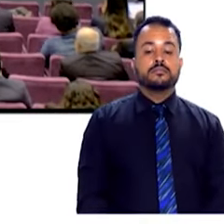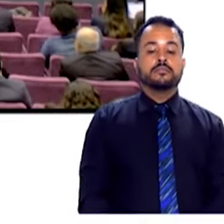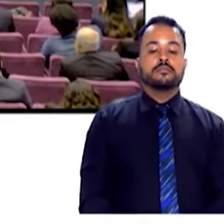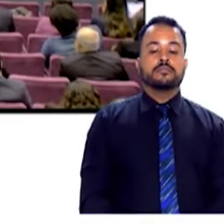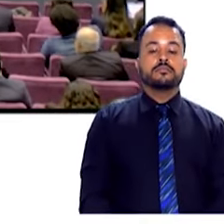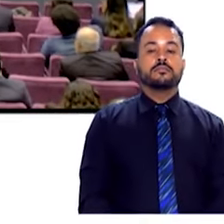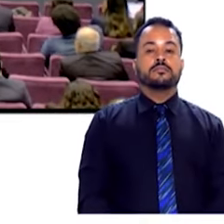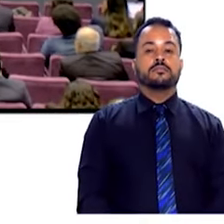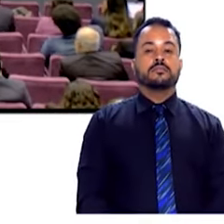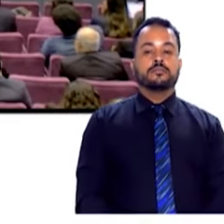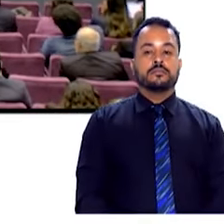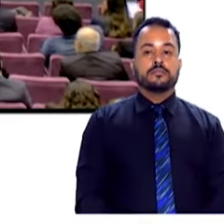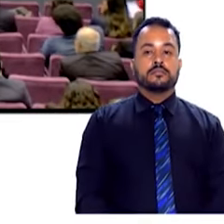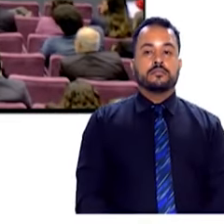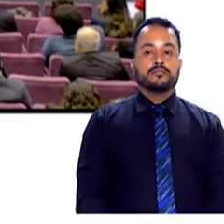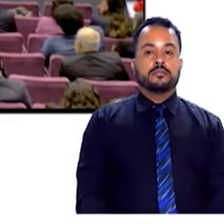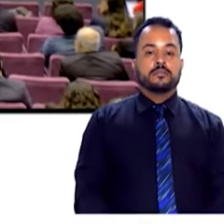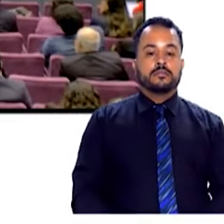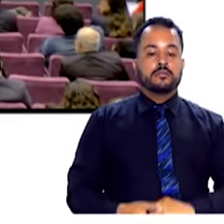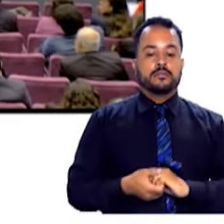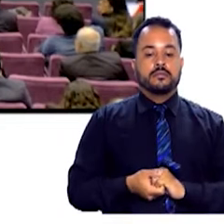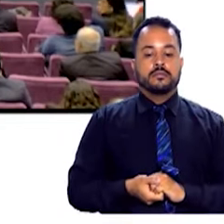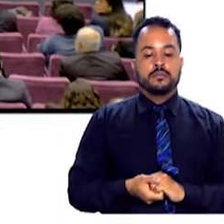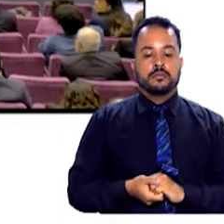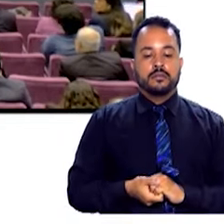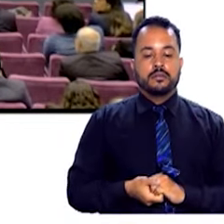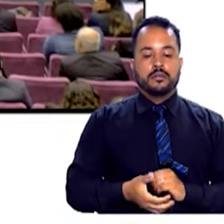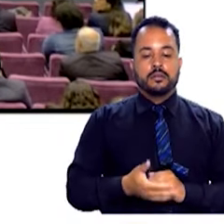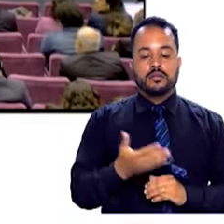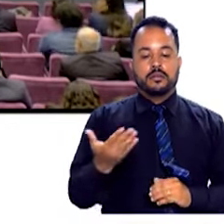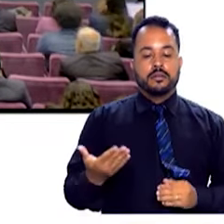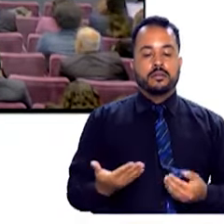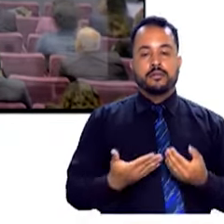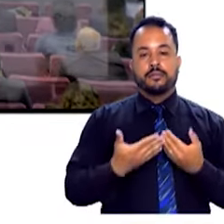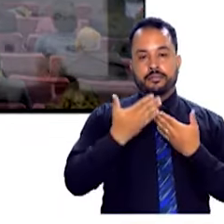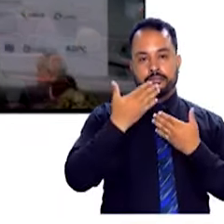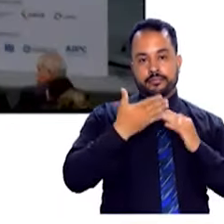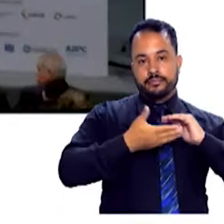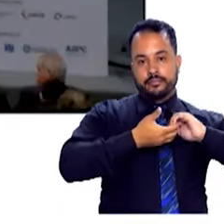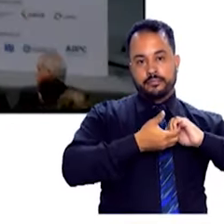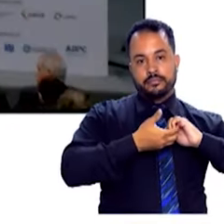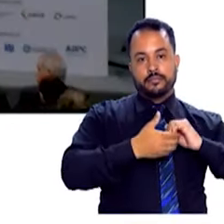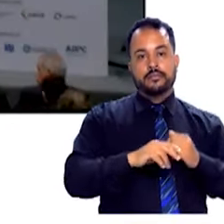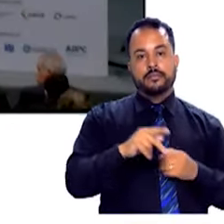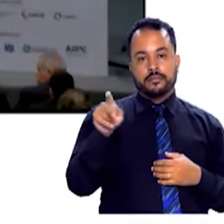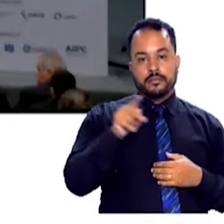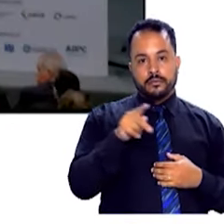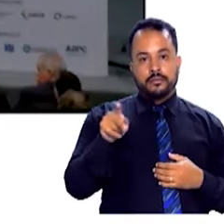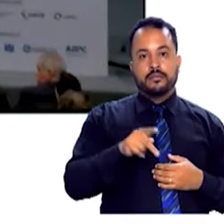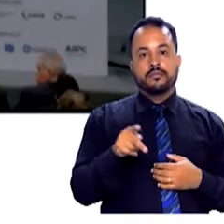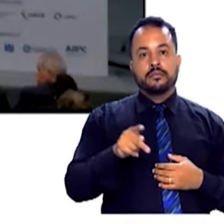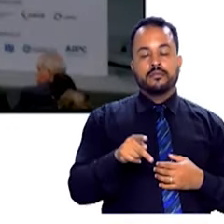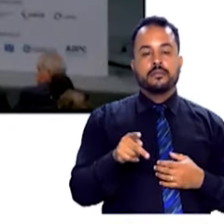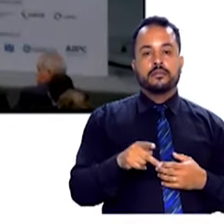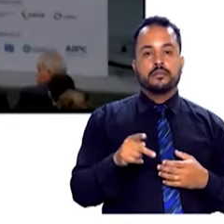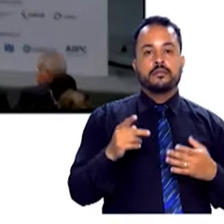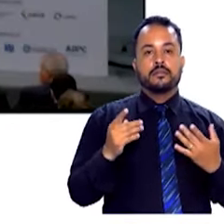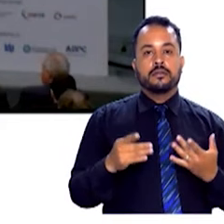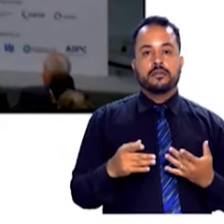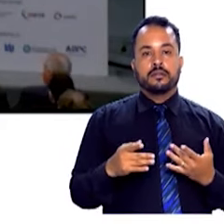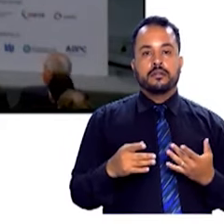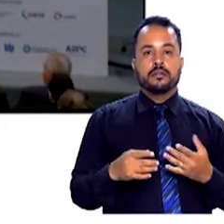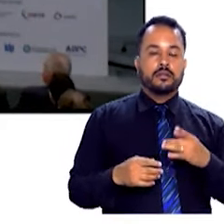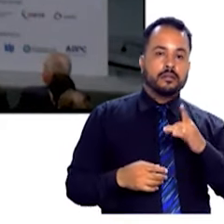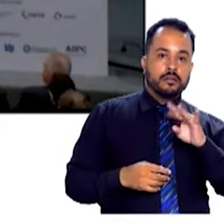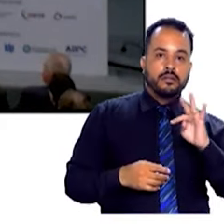obrigado eu disse ali a cumprimentar o professor daniro de que não há nada o